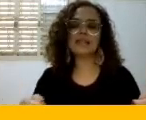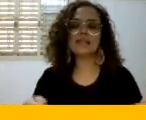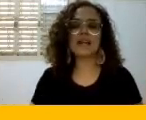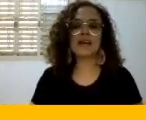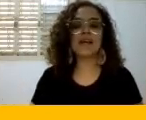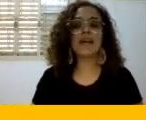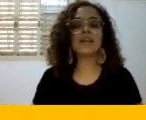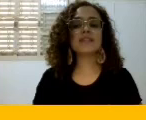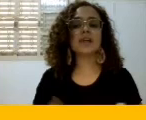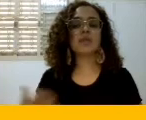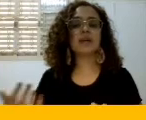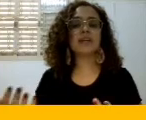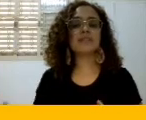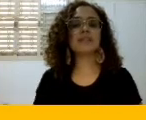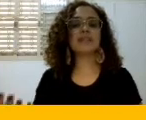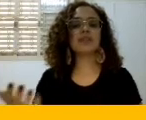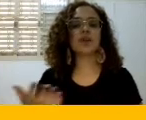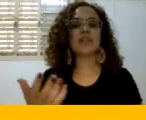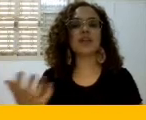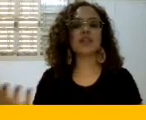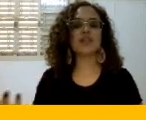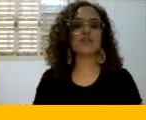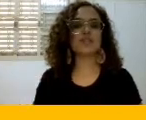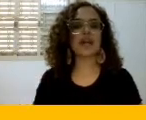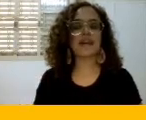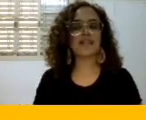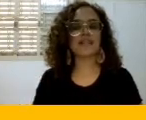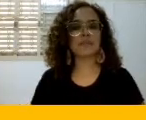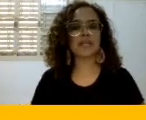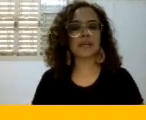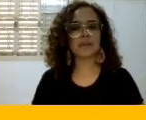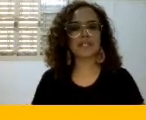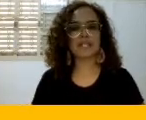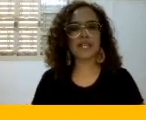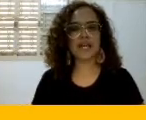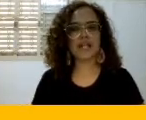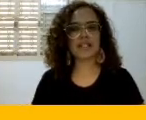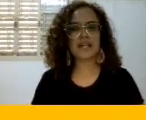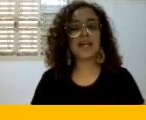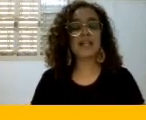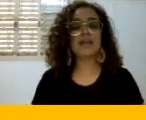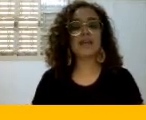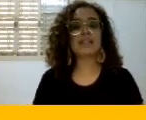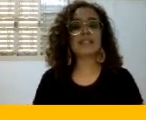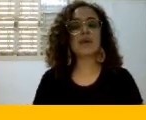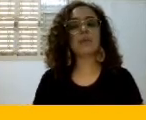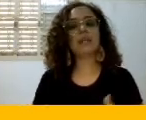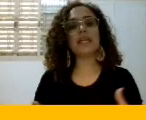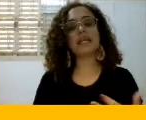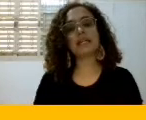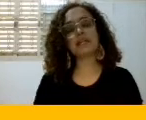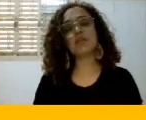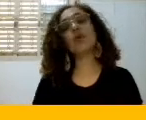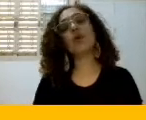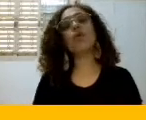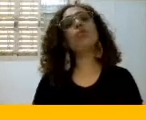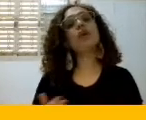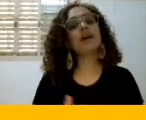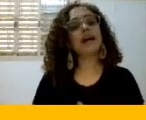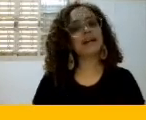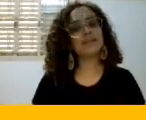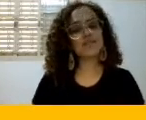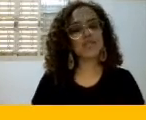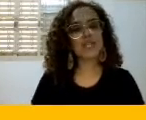mãos dadas, né? E estão cantando, olha as notas musicais em cima da cabecinha delas. Então, elas estão brincando